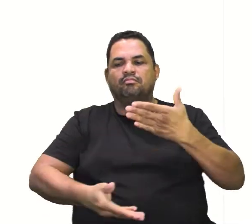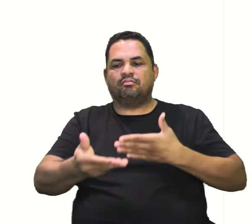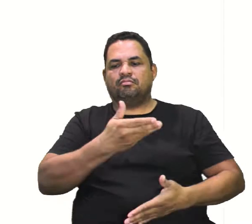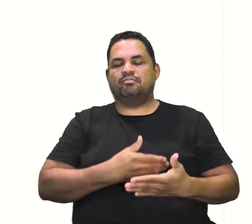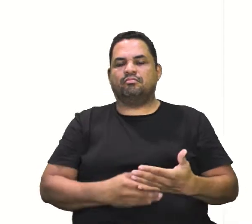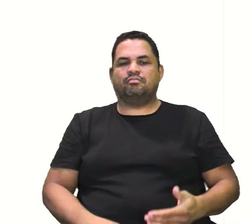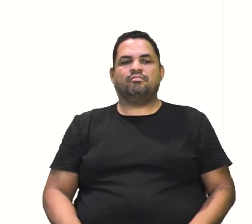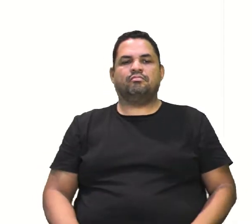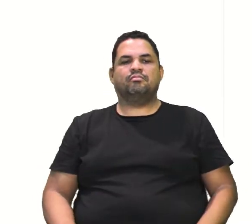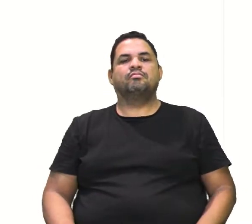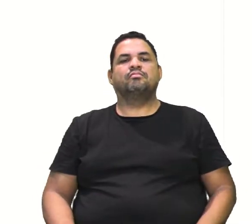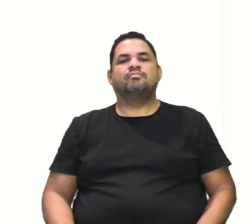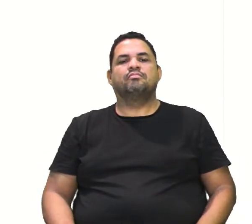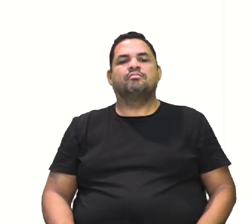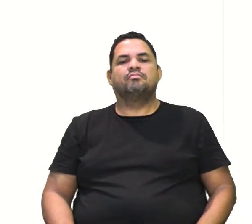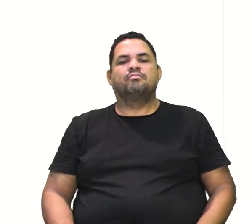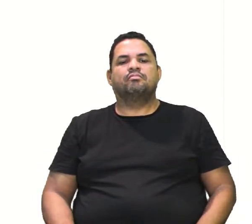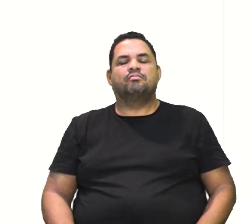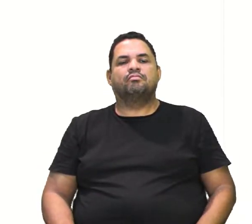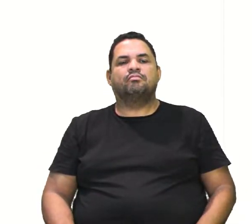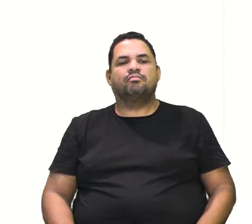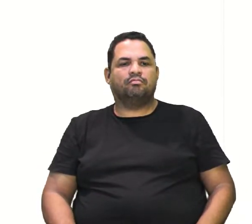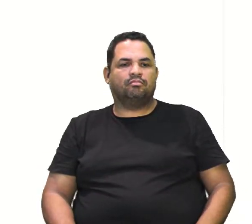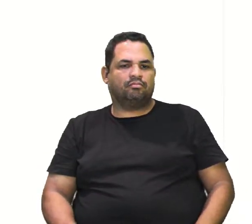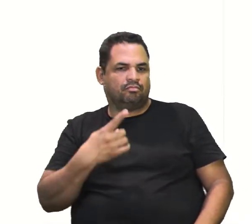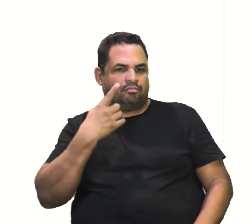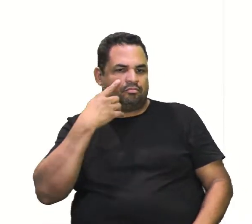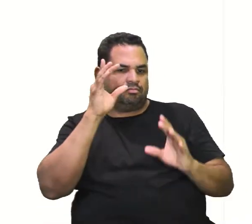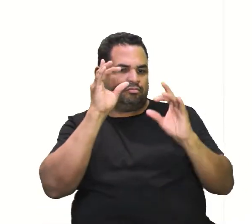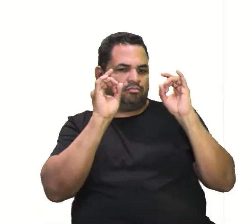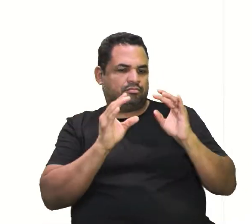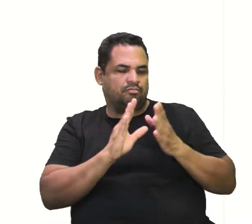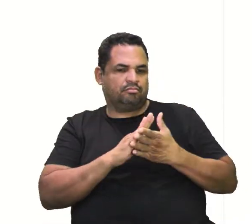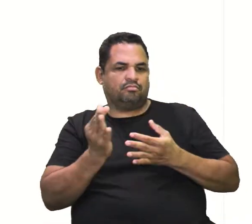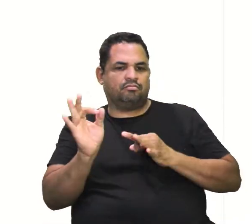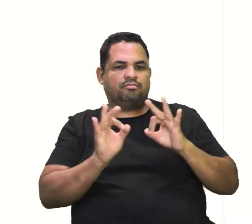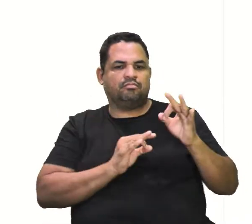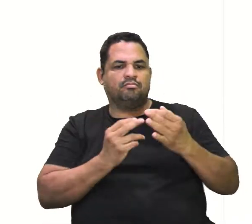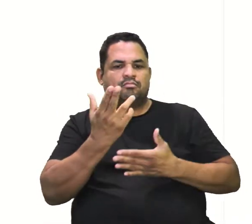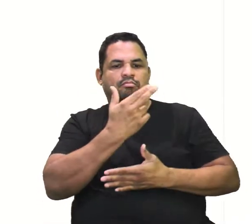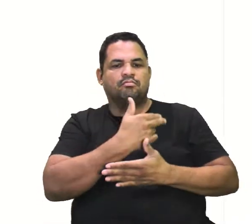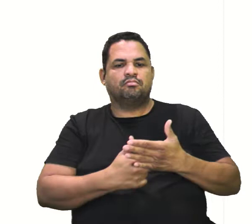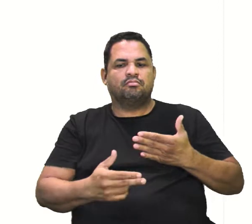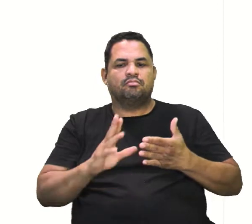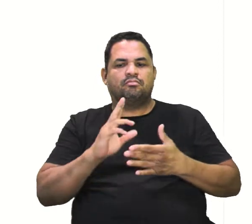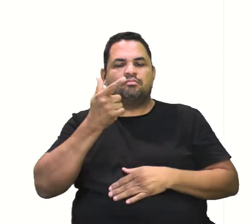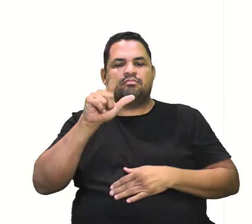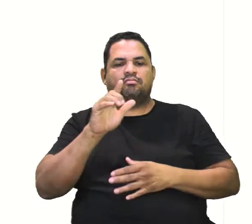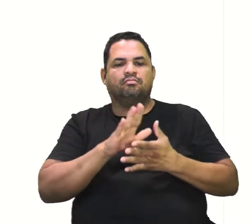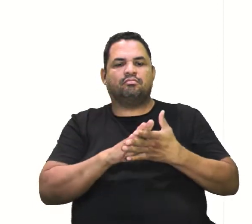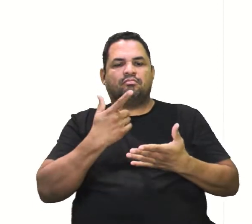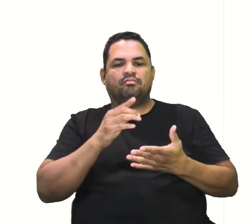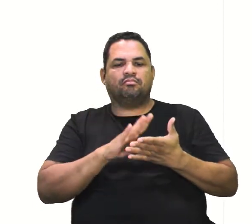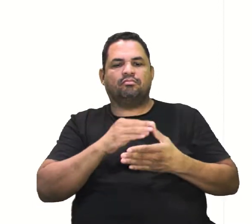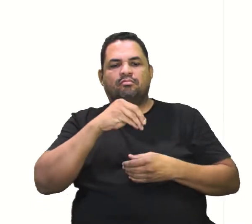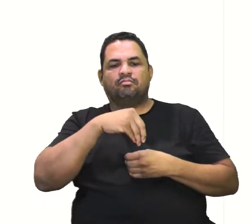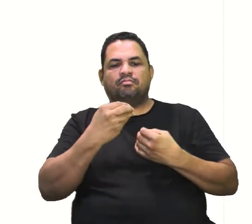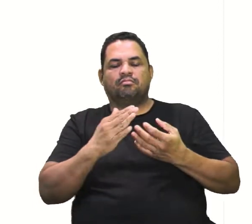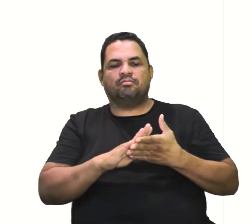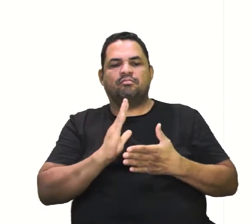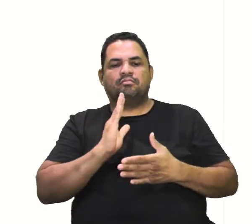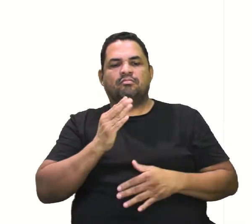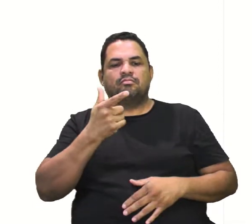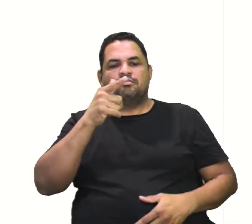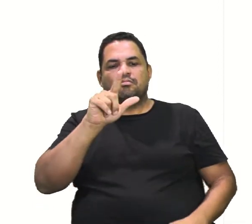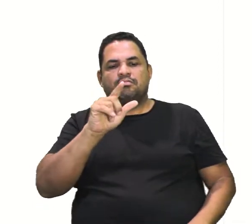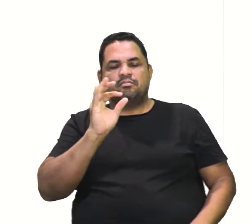bom? Beleza. Observe os detalhes agora, então vamos traçar de novo a nossa elipse. Esses focos estão fora do lugar, mas a gente